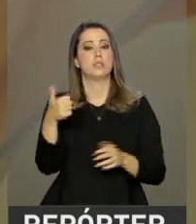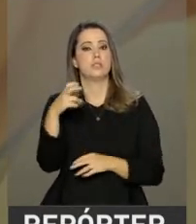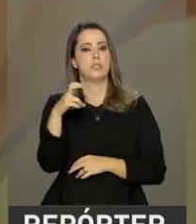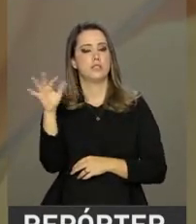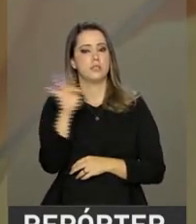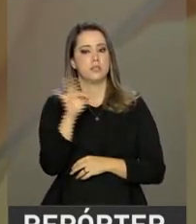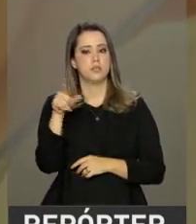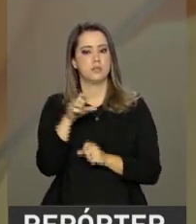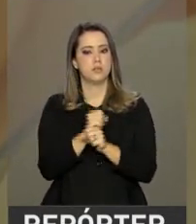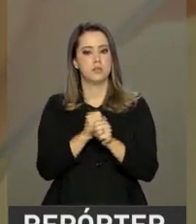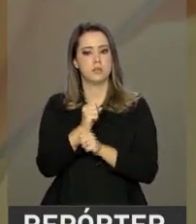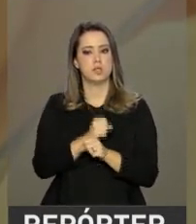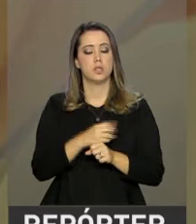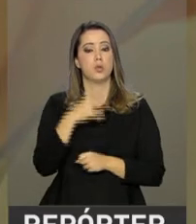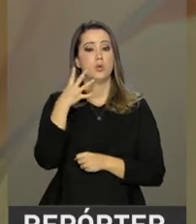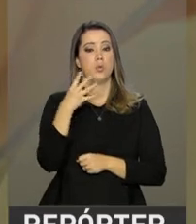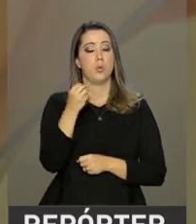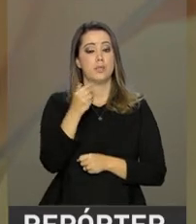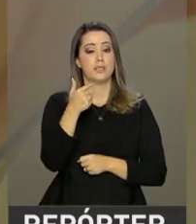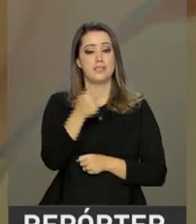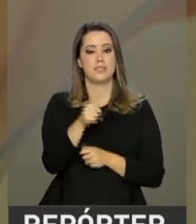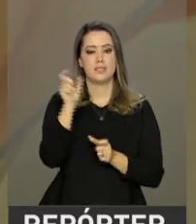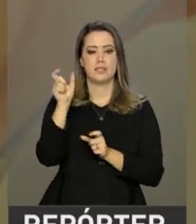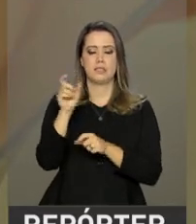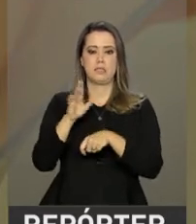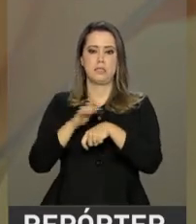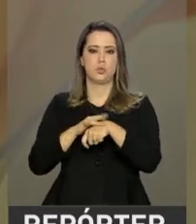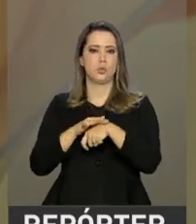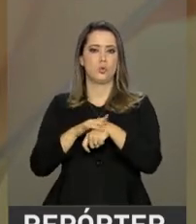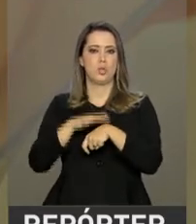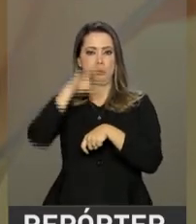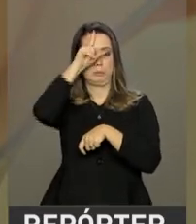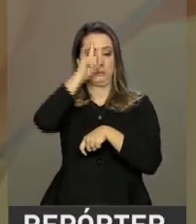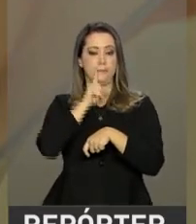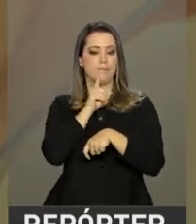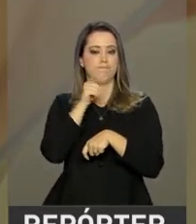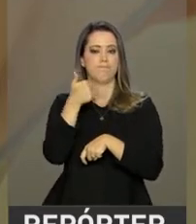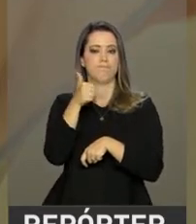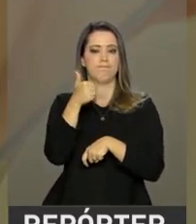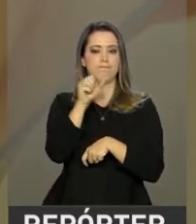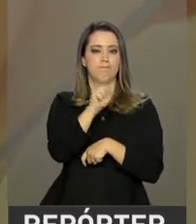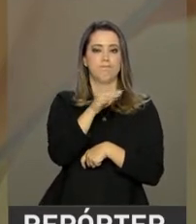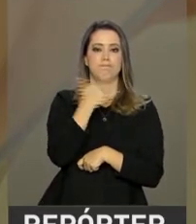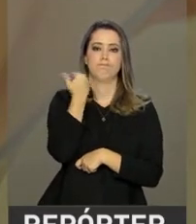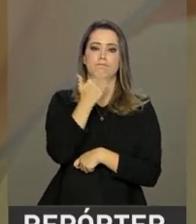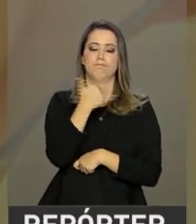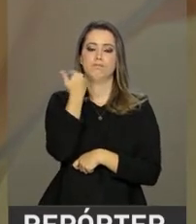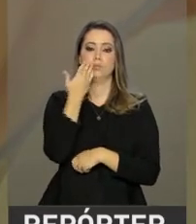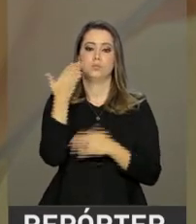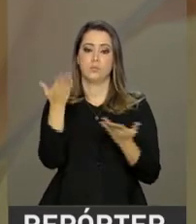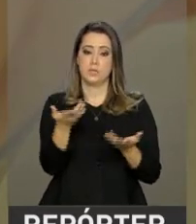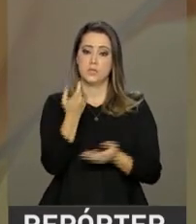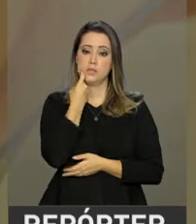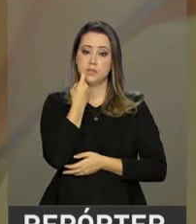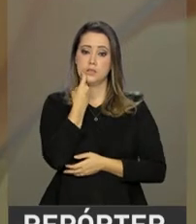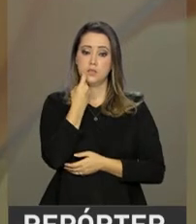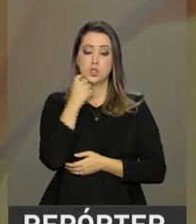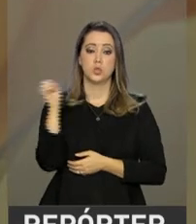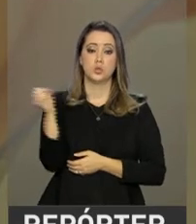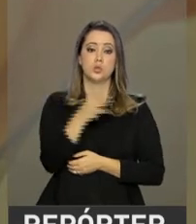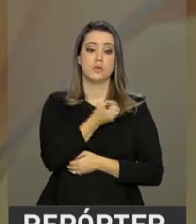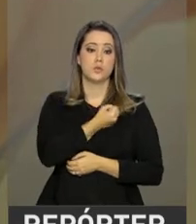confirmados 407 casos da doença com 118 mortes. Nesta sexta-feira, vai ocorrer